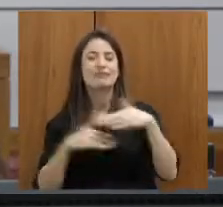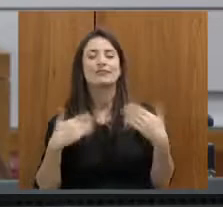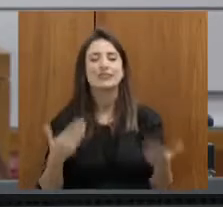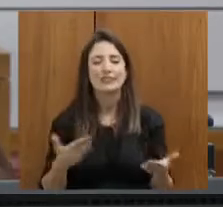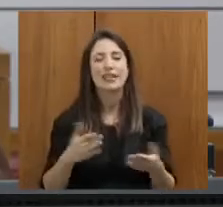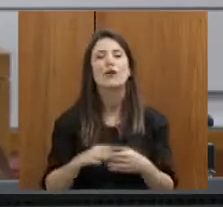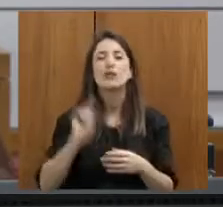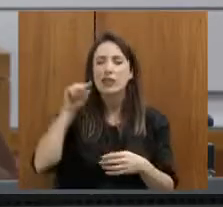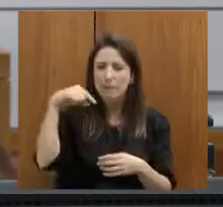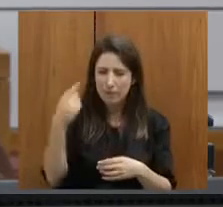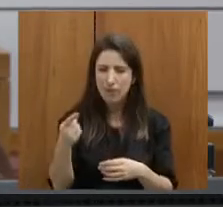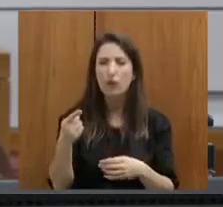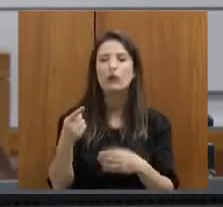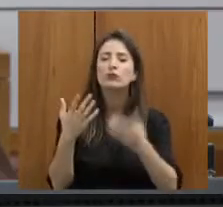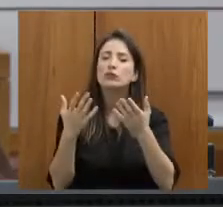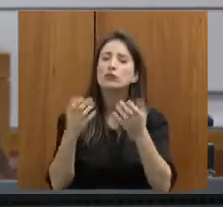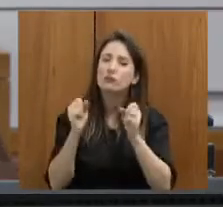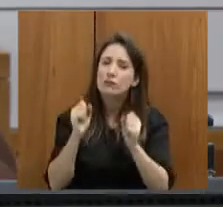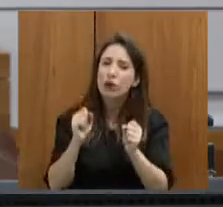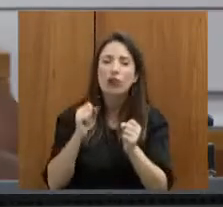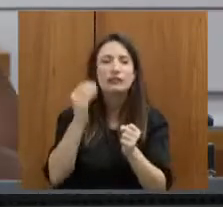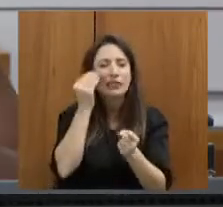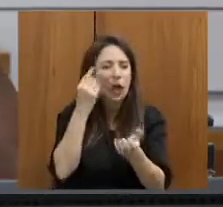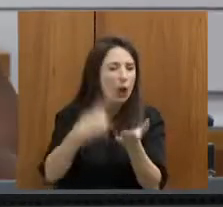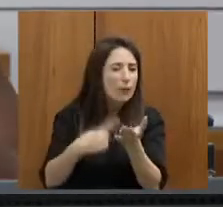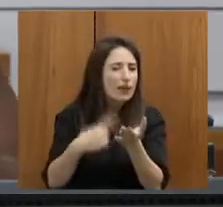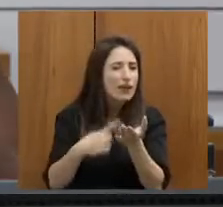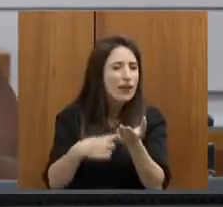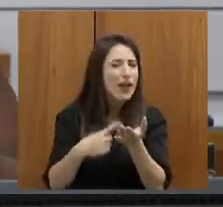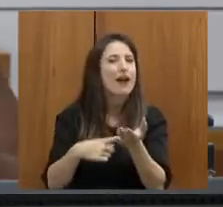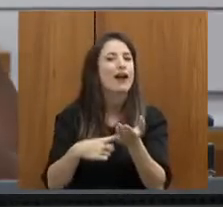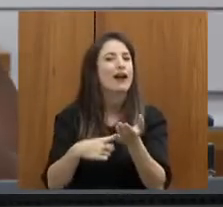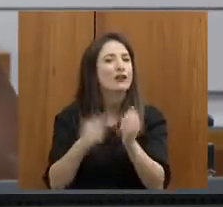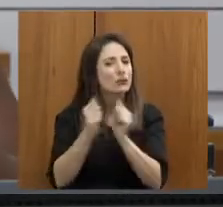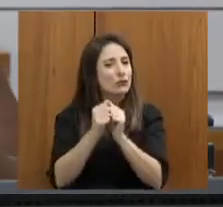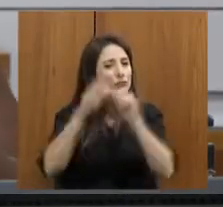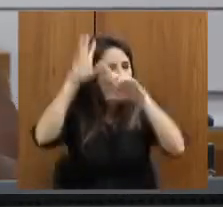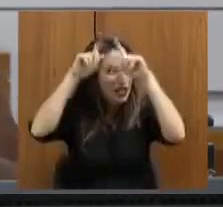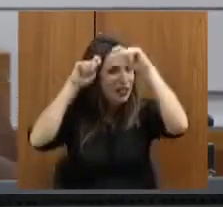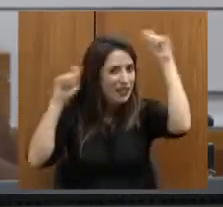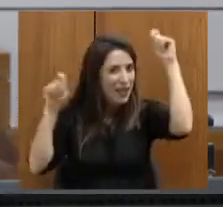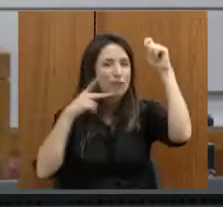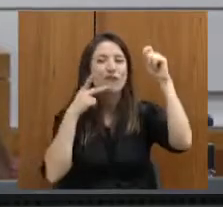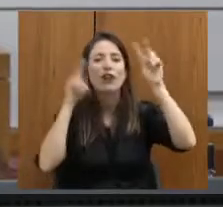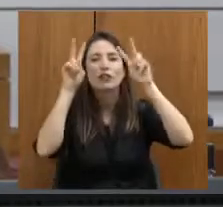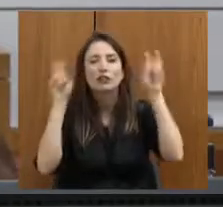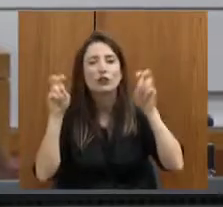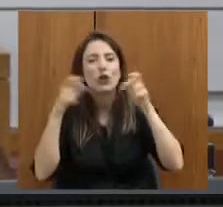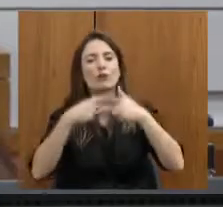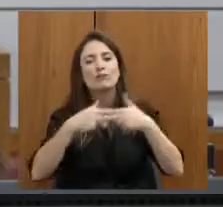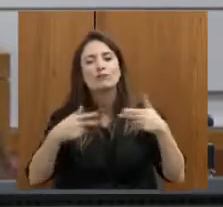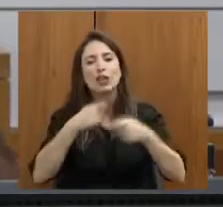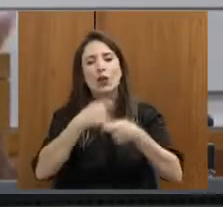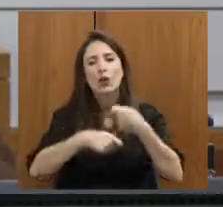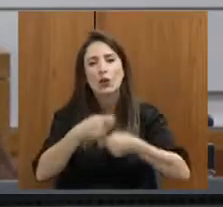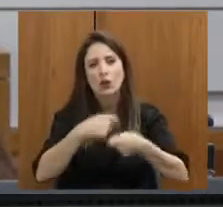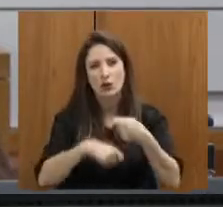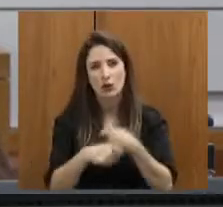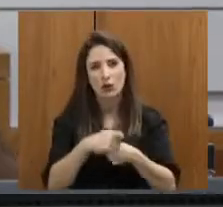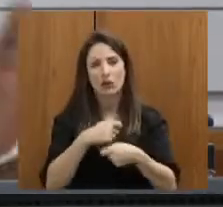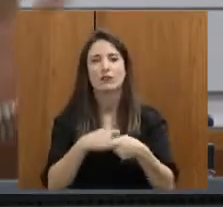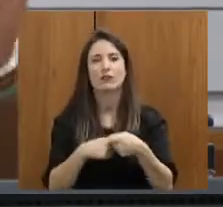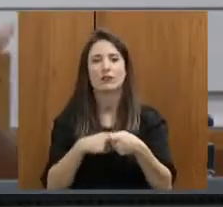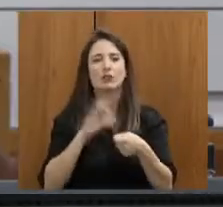viu Andreia nem em um debate só para gente tratar de questões econômicas Oi tá gente podia fazer um só